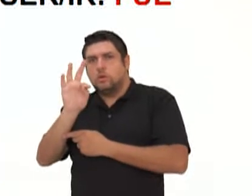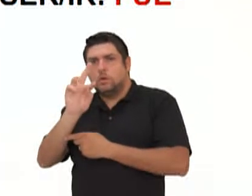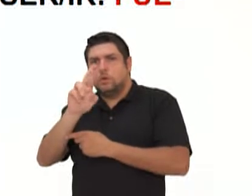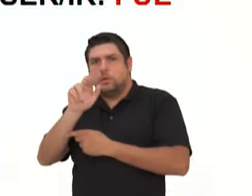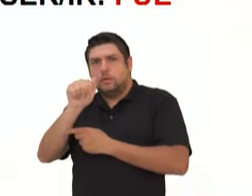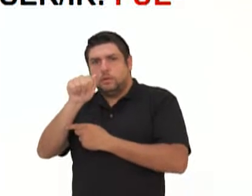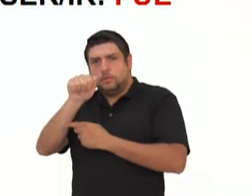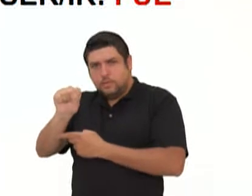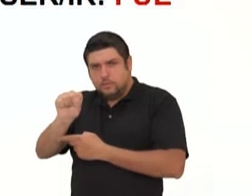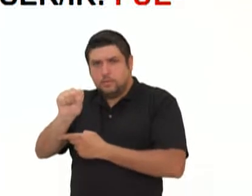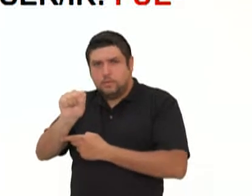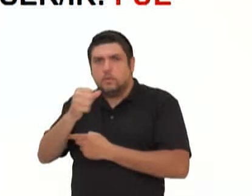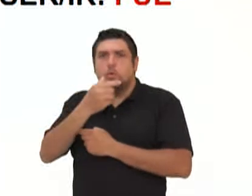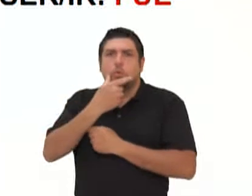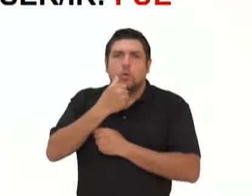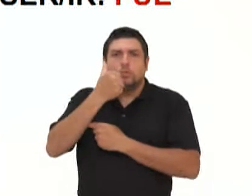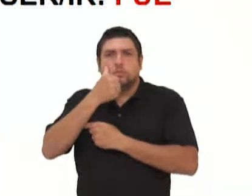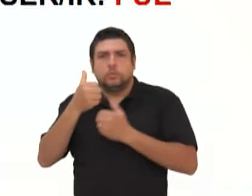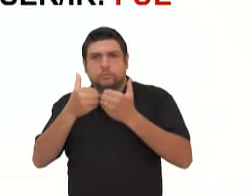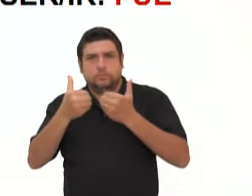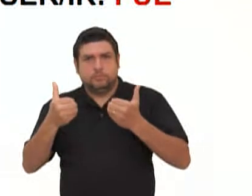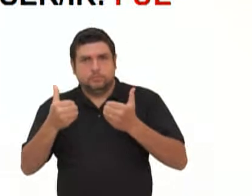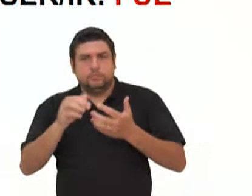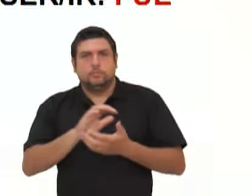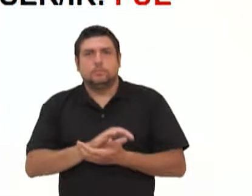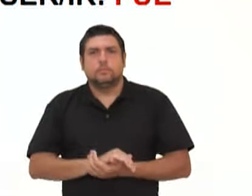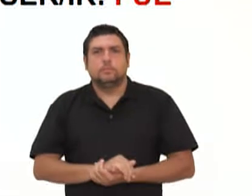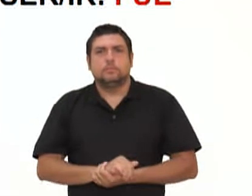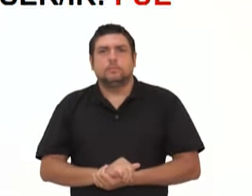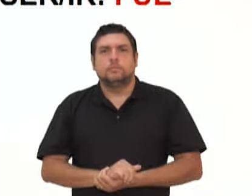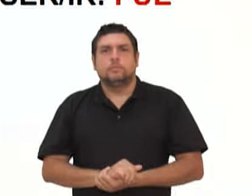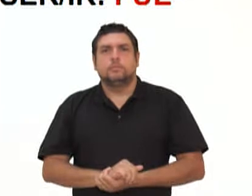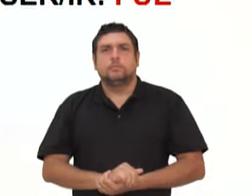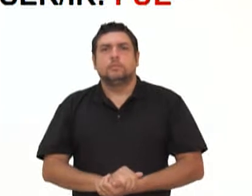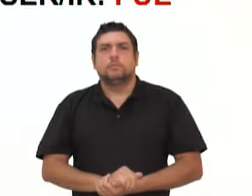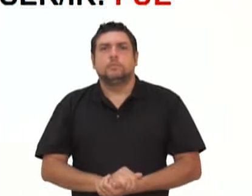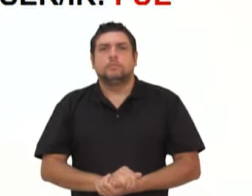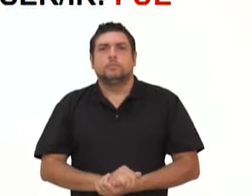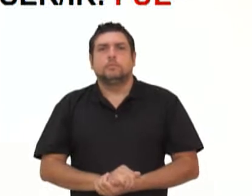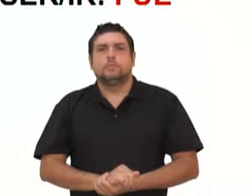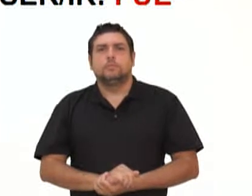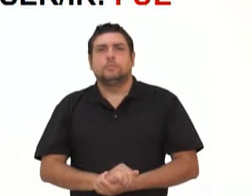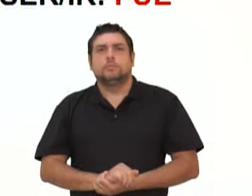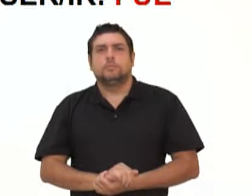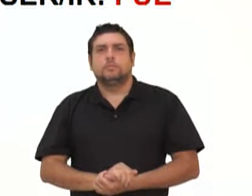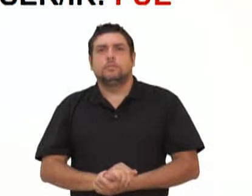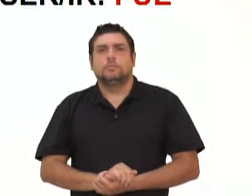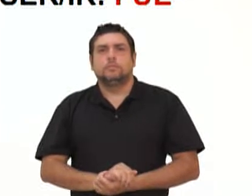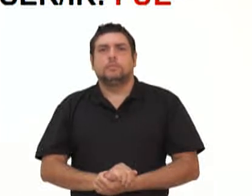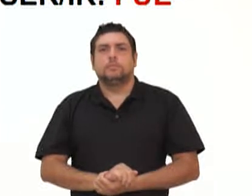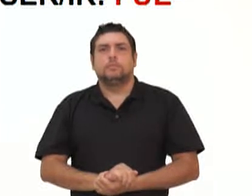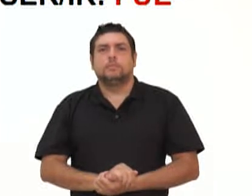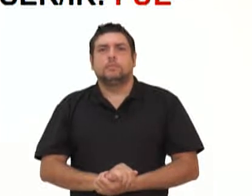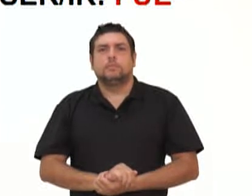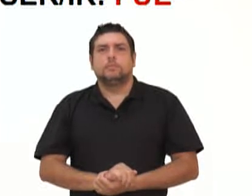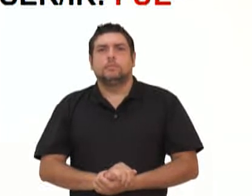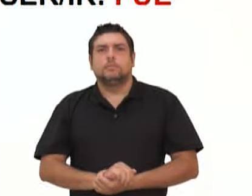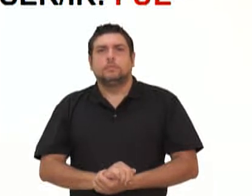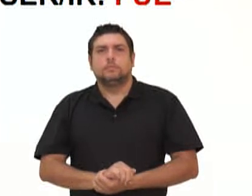Aprendiéramos, aprendiésemos. Viviéramos, viviésemos. ¿Sí? Vosotros hablarais, hablaseis.